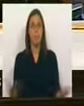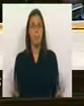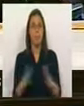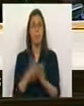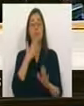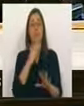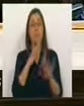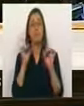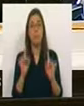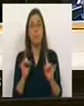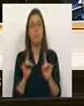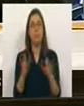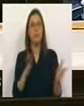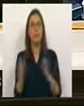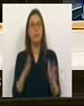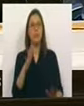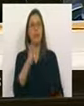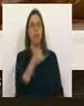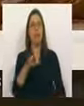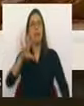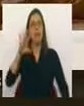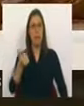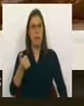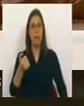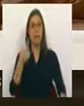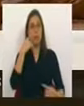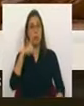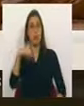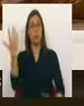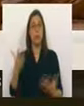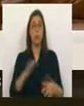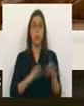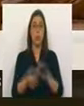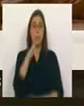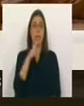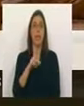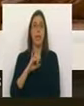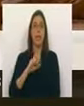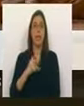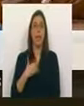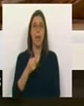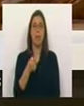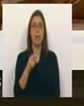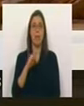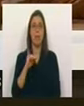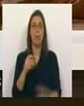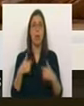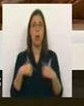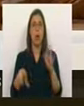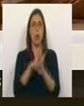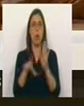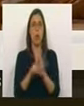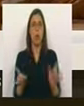Desde, pelo menos, meados de 2015, e é espantoso como o seu deputado Ricardo Bexiga diz que nós não